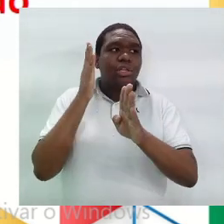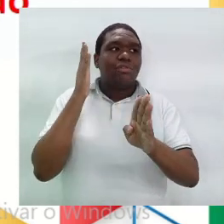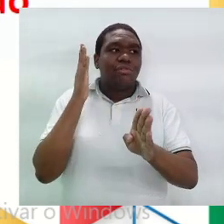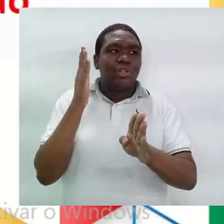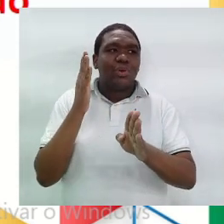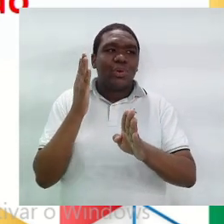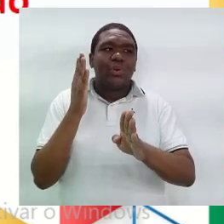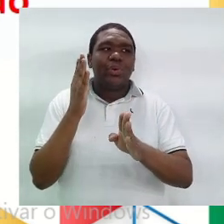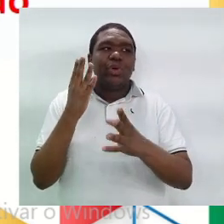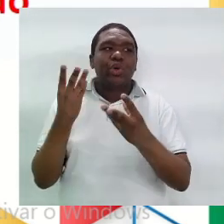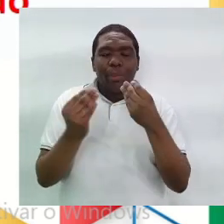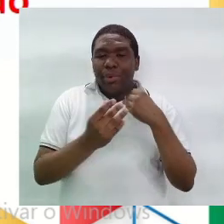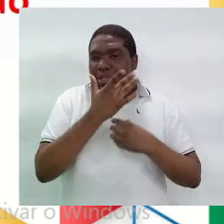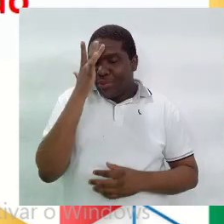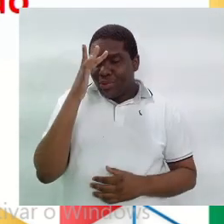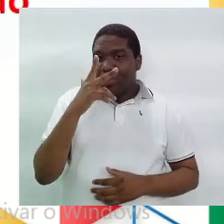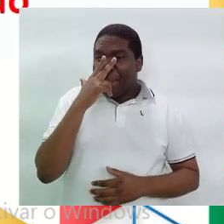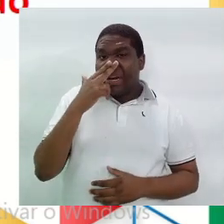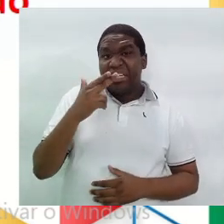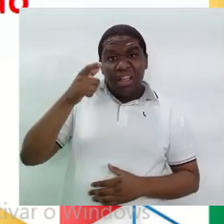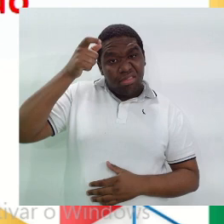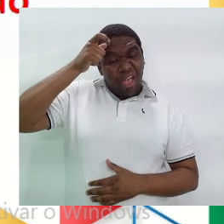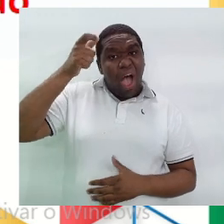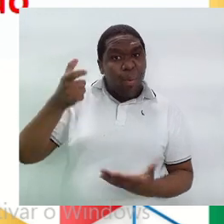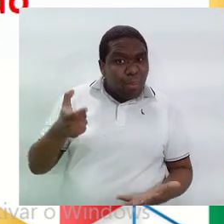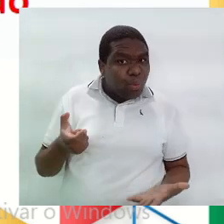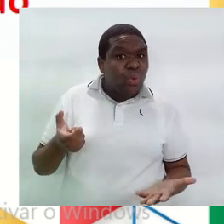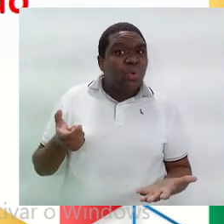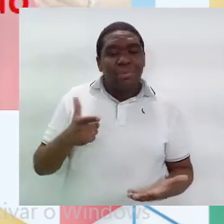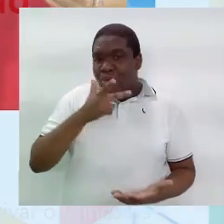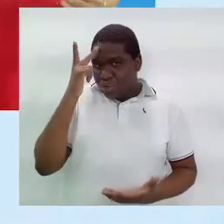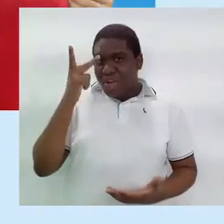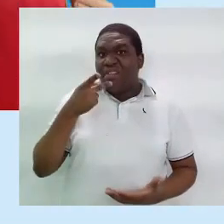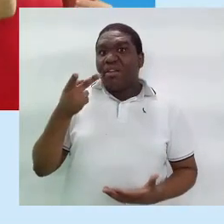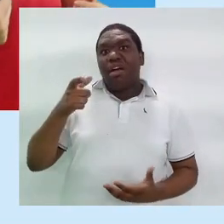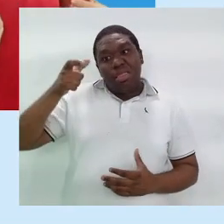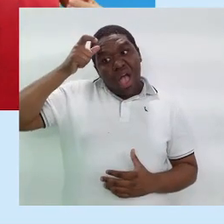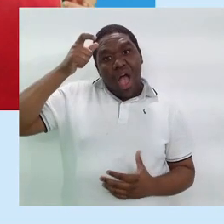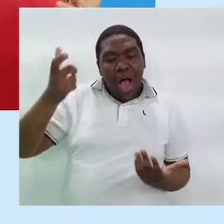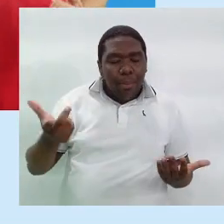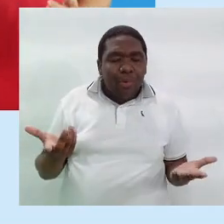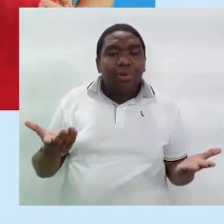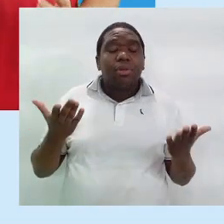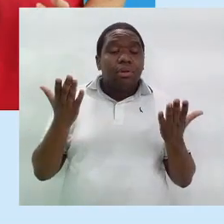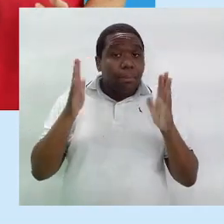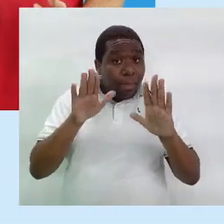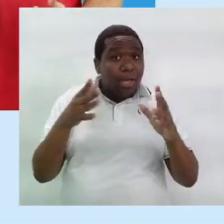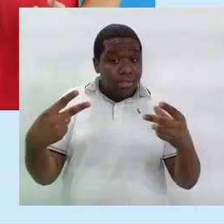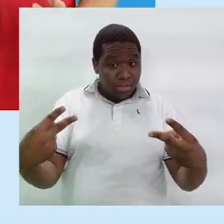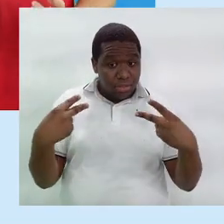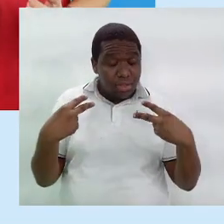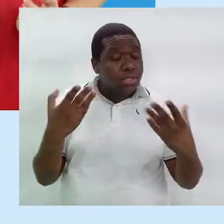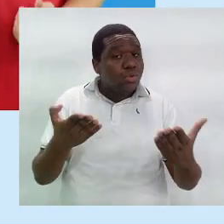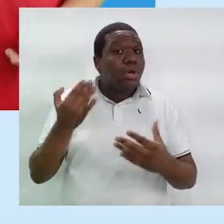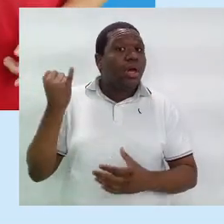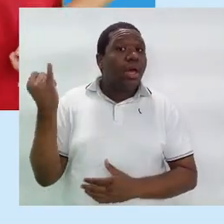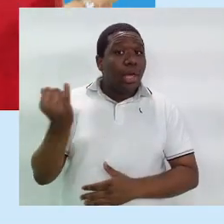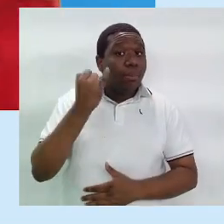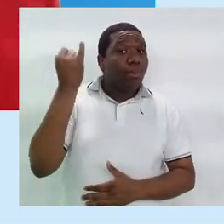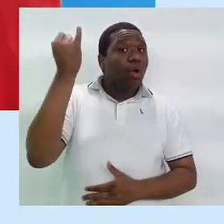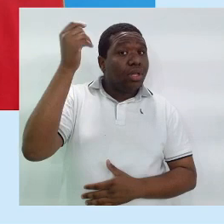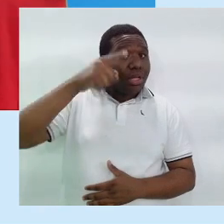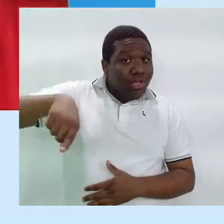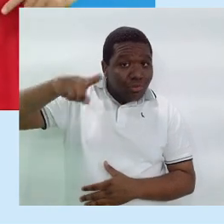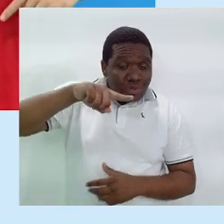erroneamente por muitos como o diabo. Então é importante, olhando para mim agora, é importante justamente, veja